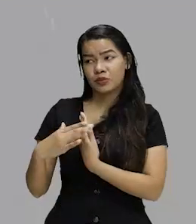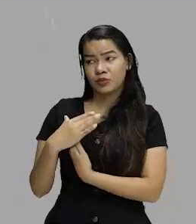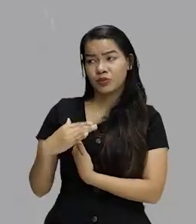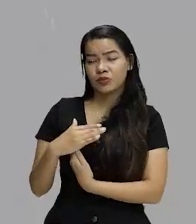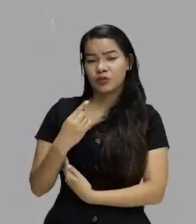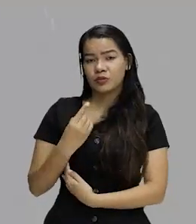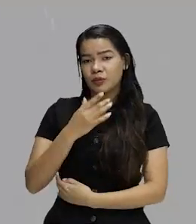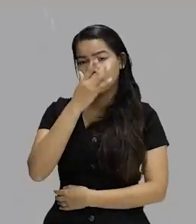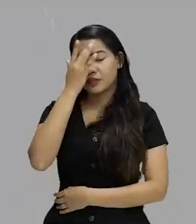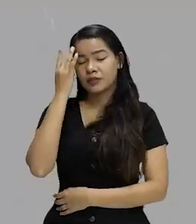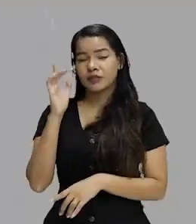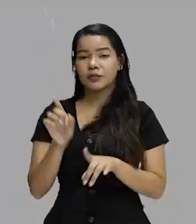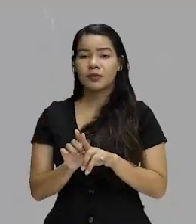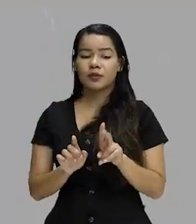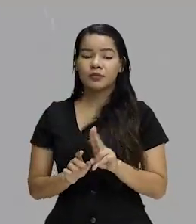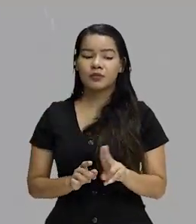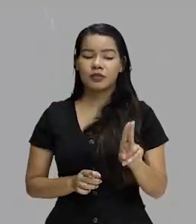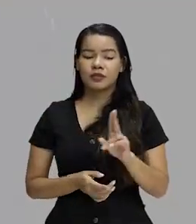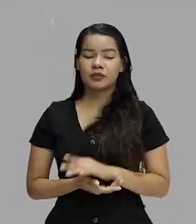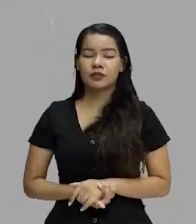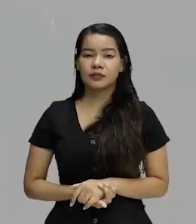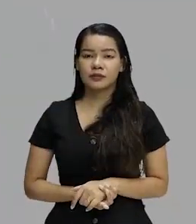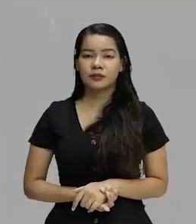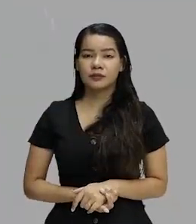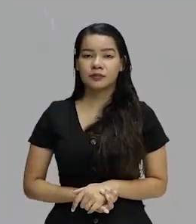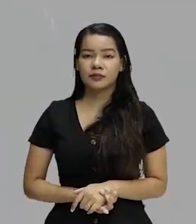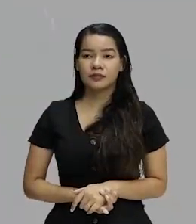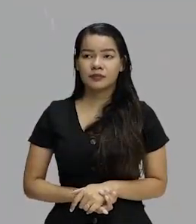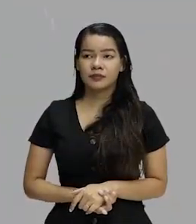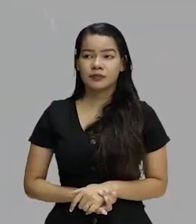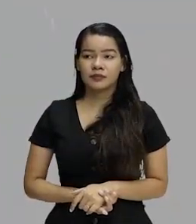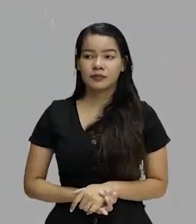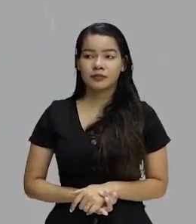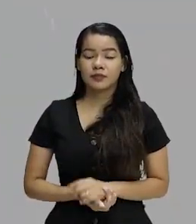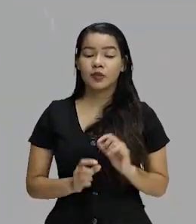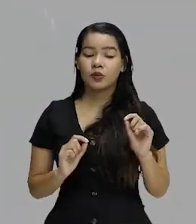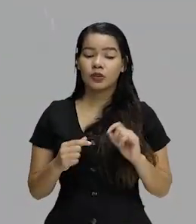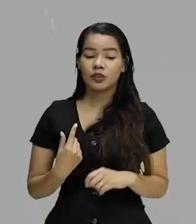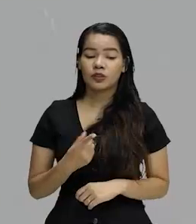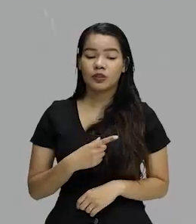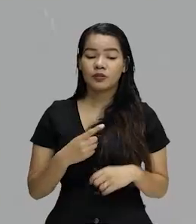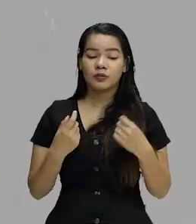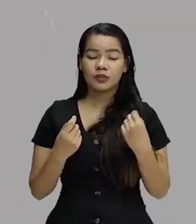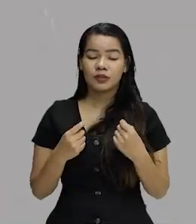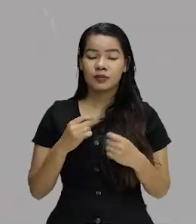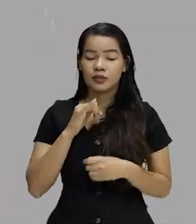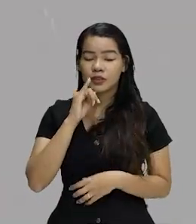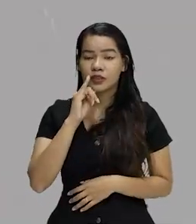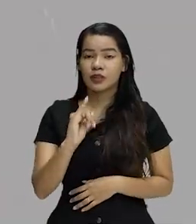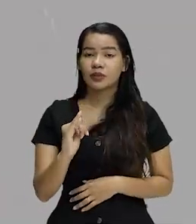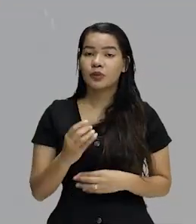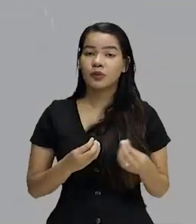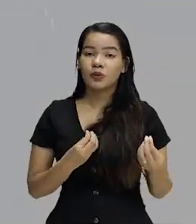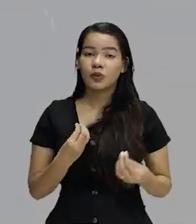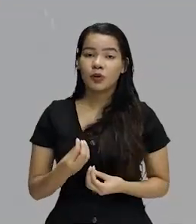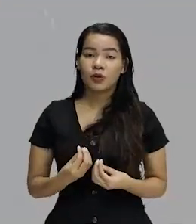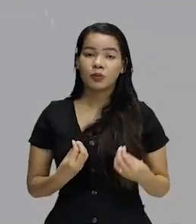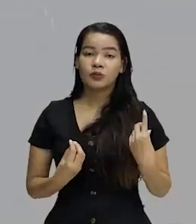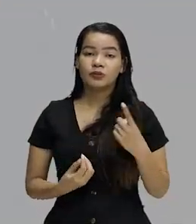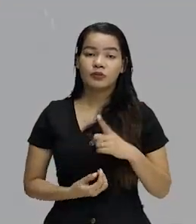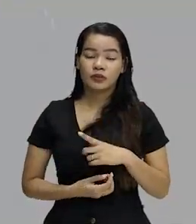conselho de alguém. What shall we tell our boss about this issue? O que nós devemos dizer, como nós